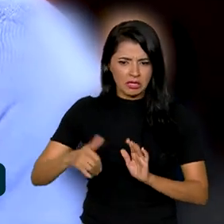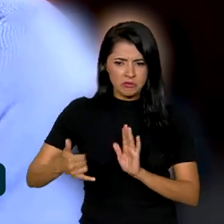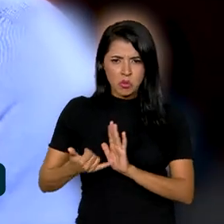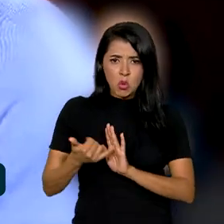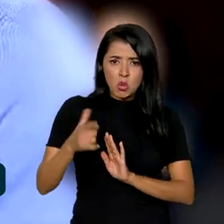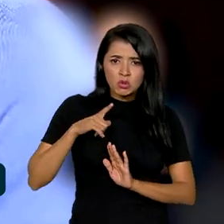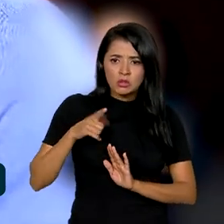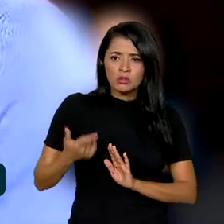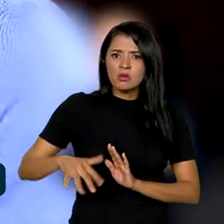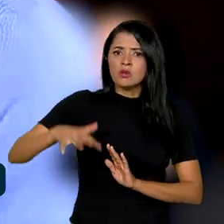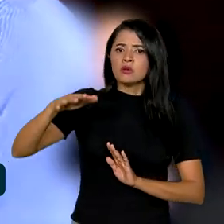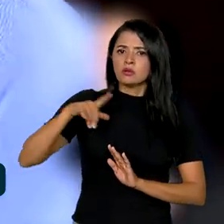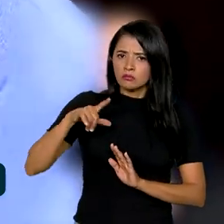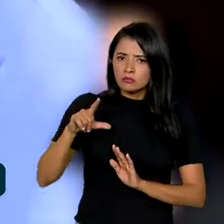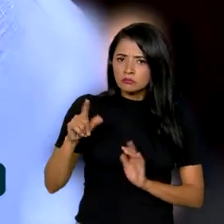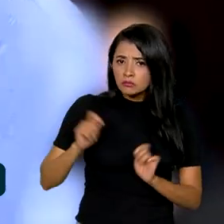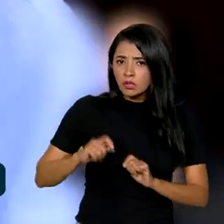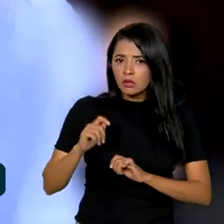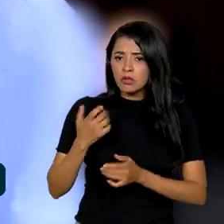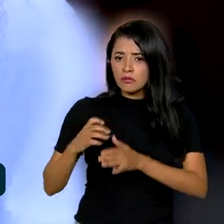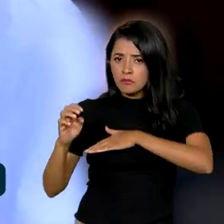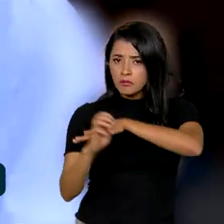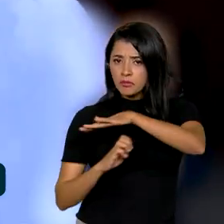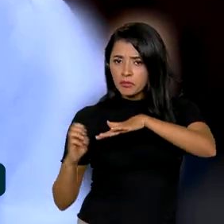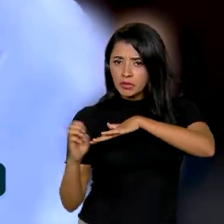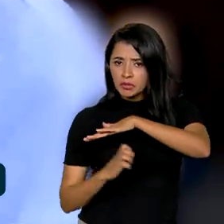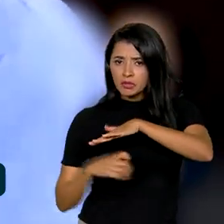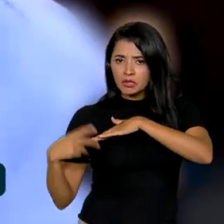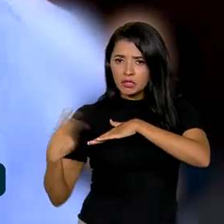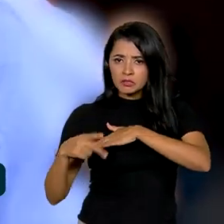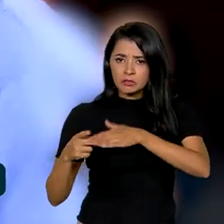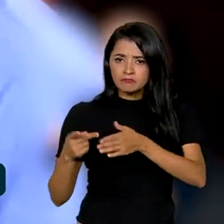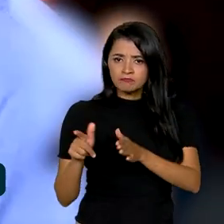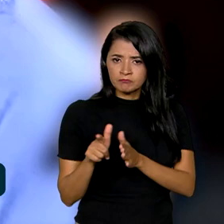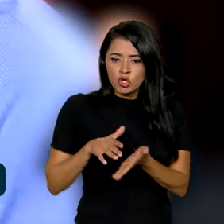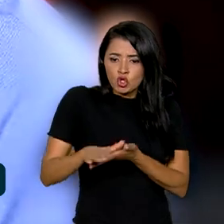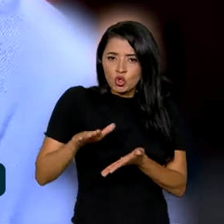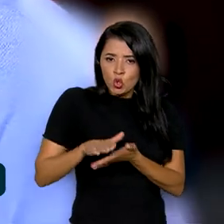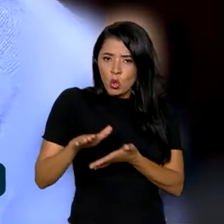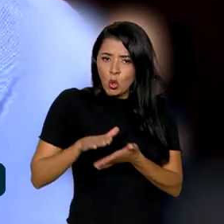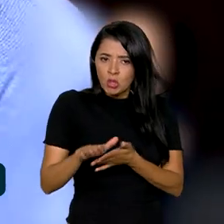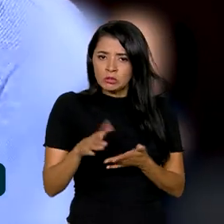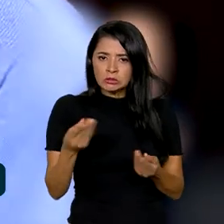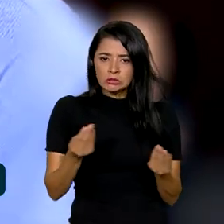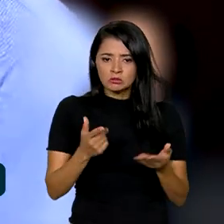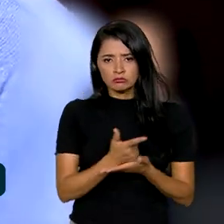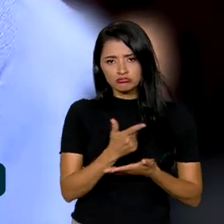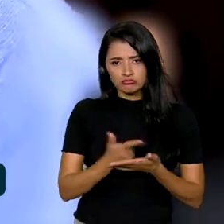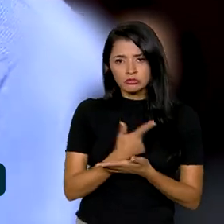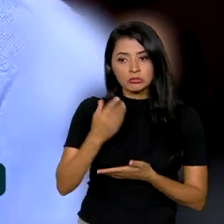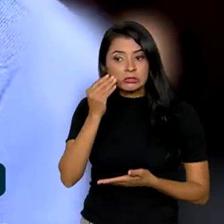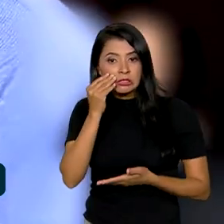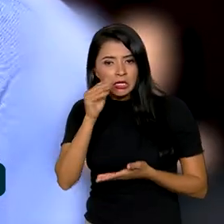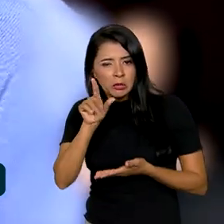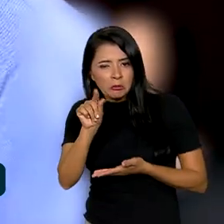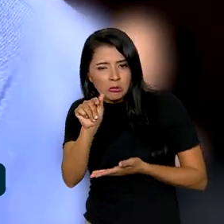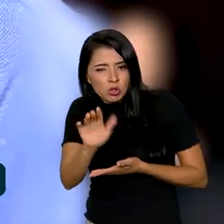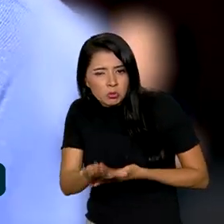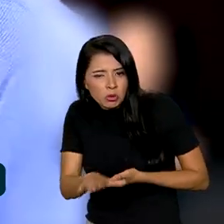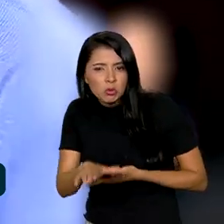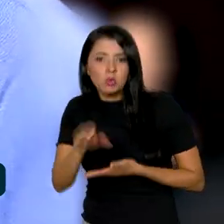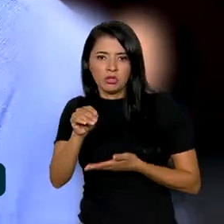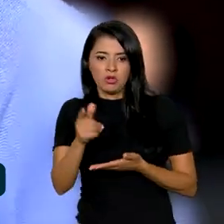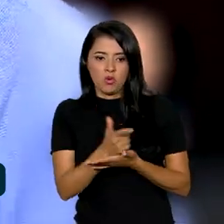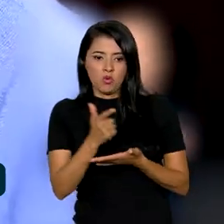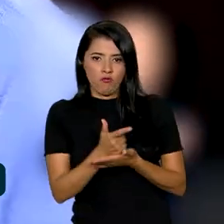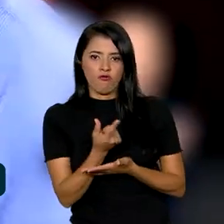para as empresas que fazem os livros, das editoras, para a gente tentar baratear o máximo possível o